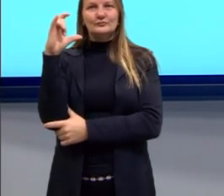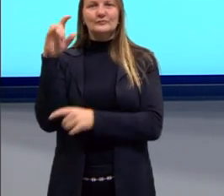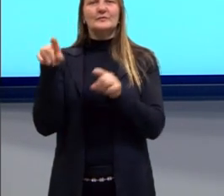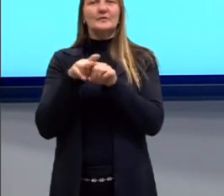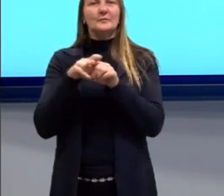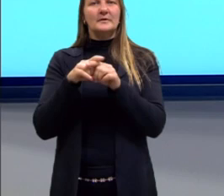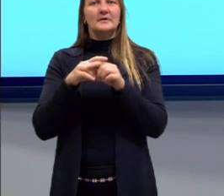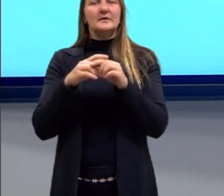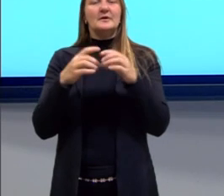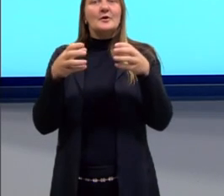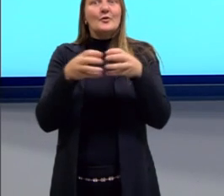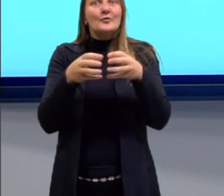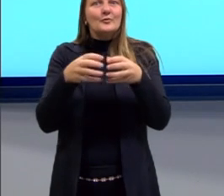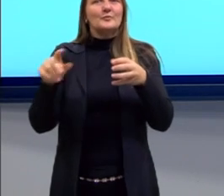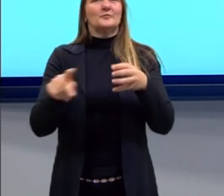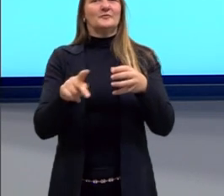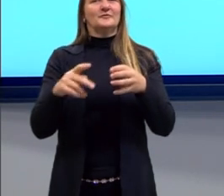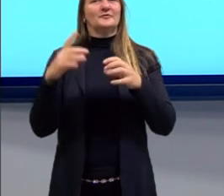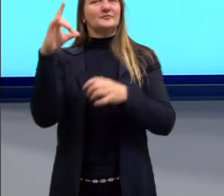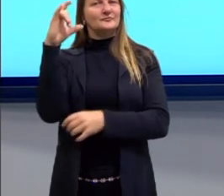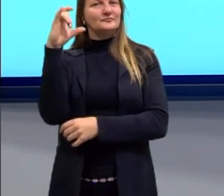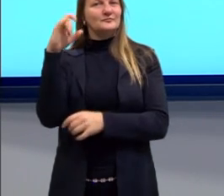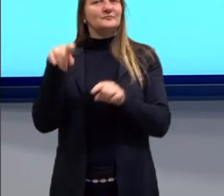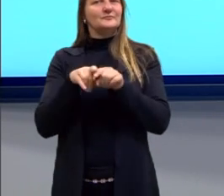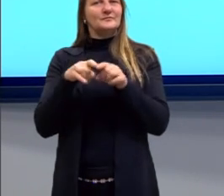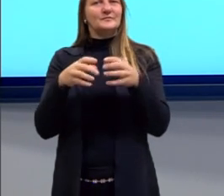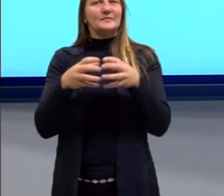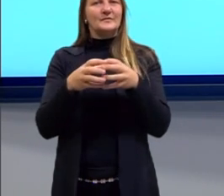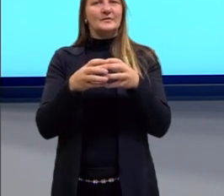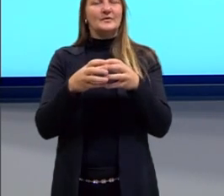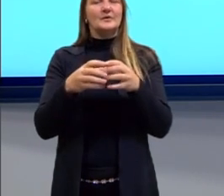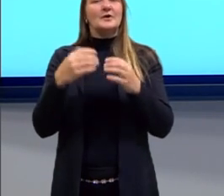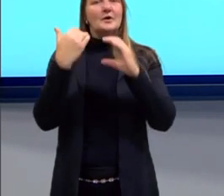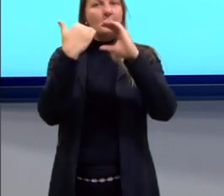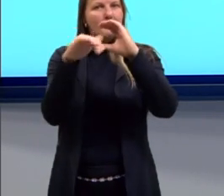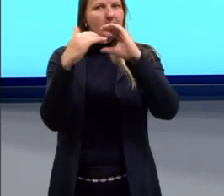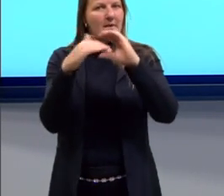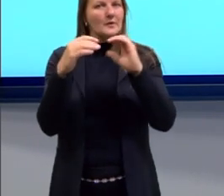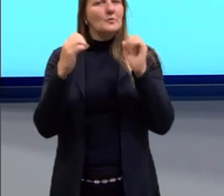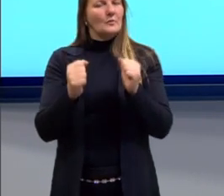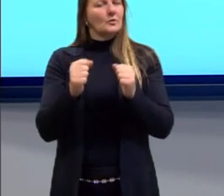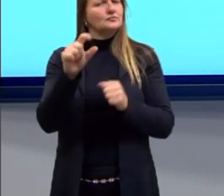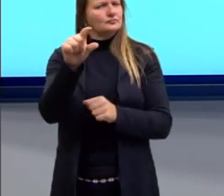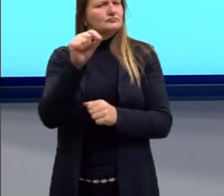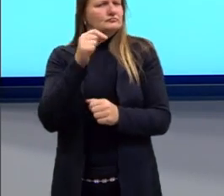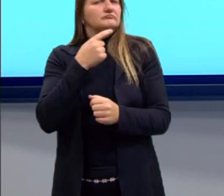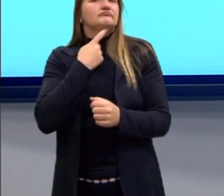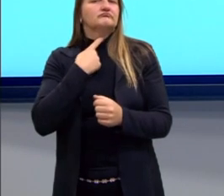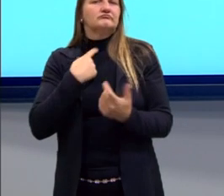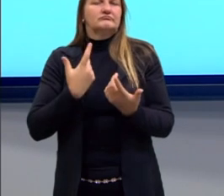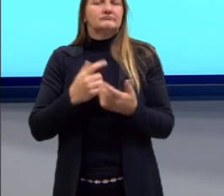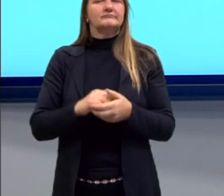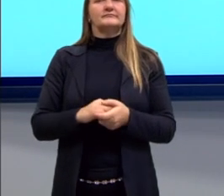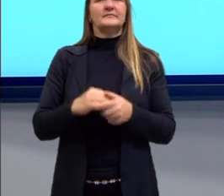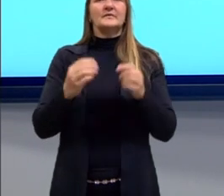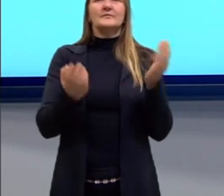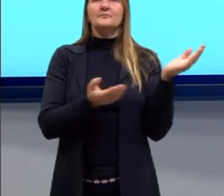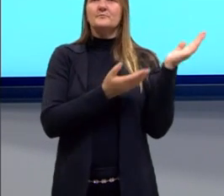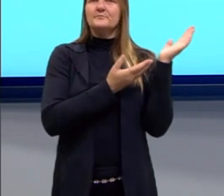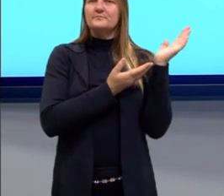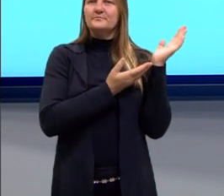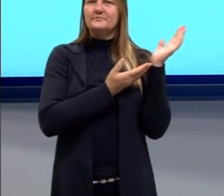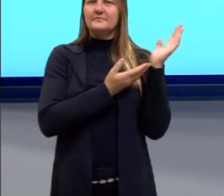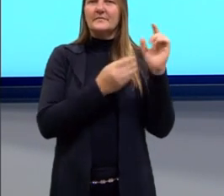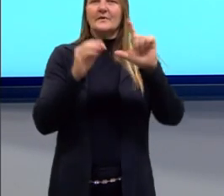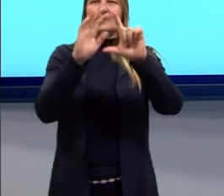o insta dos profs do pré-enem E também o e-mail se vocês preferirem e eu lado temos o nosso o